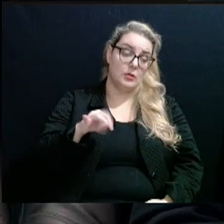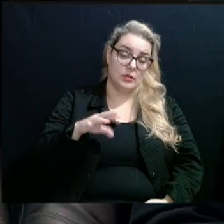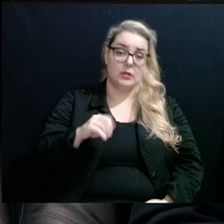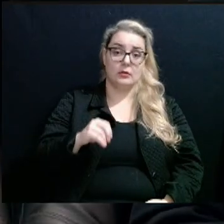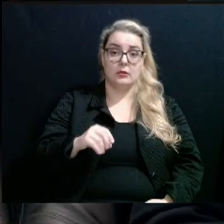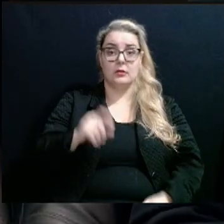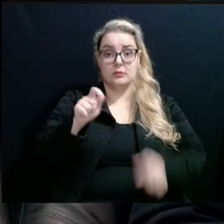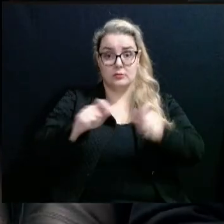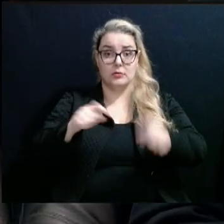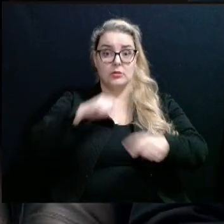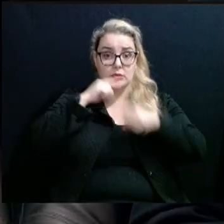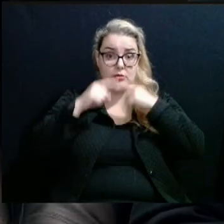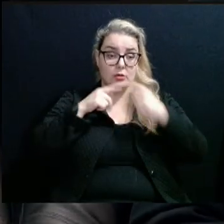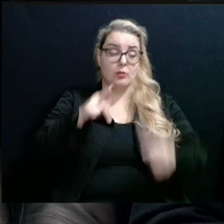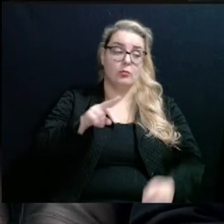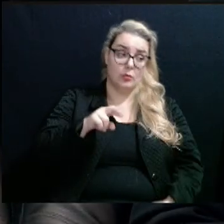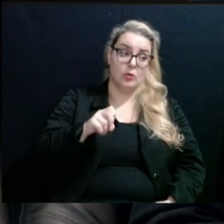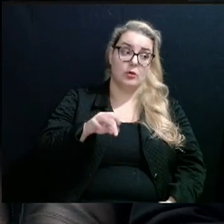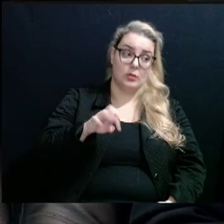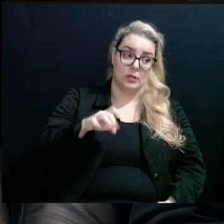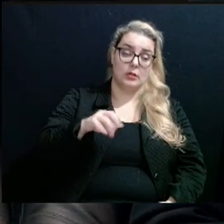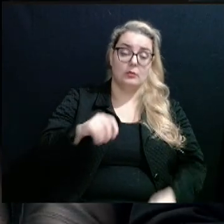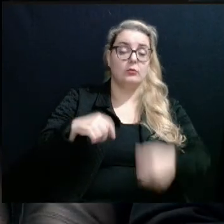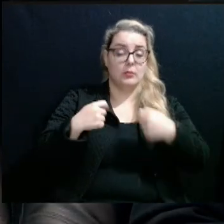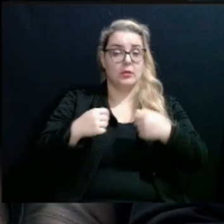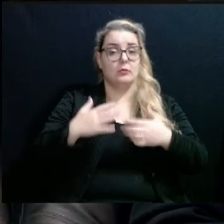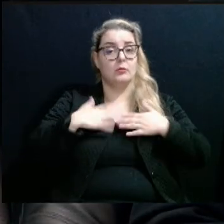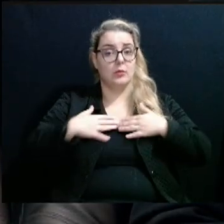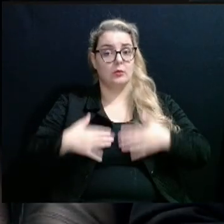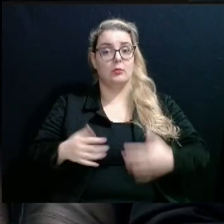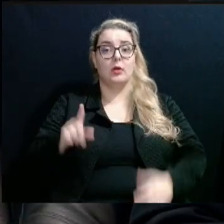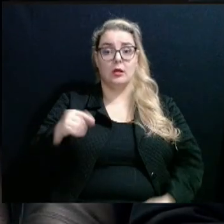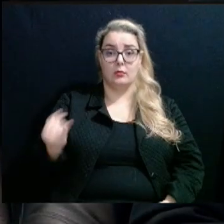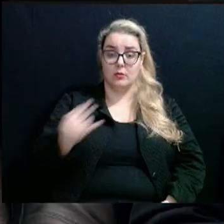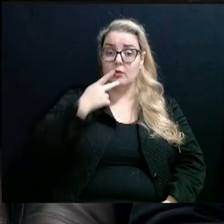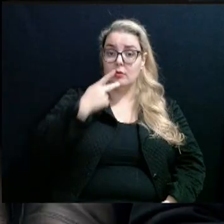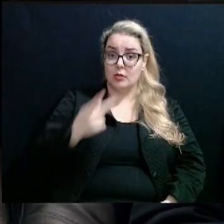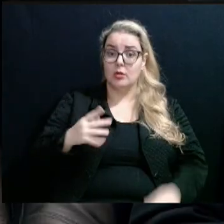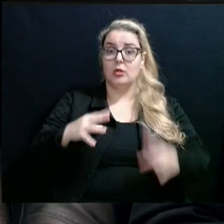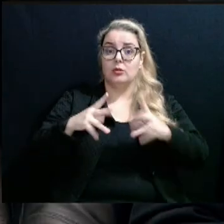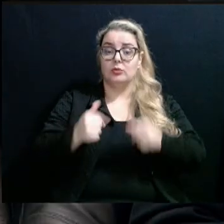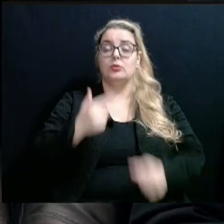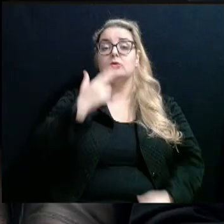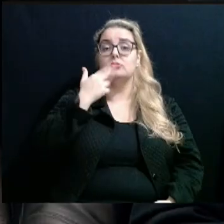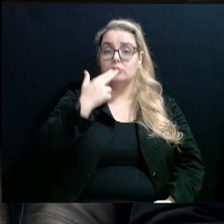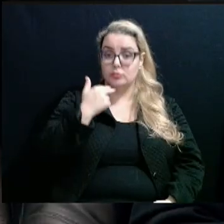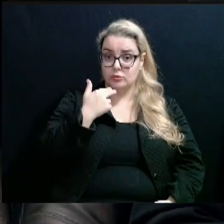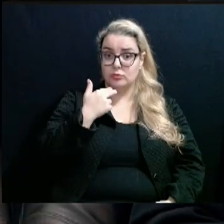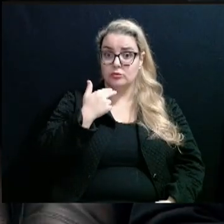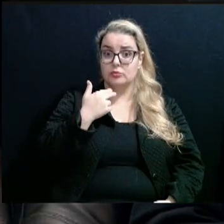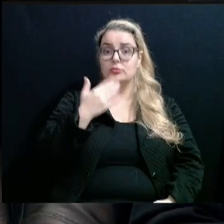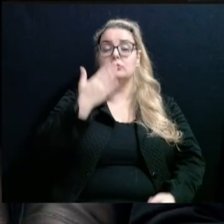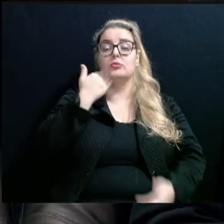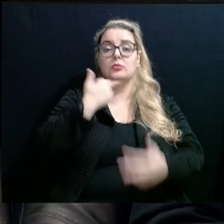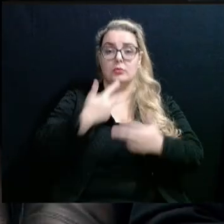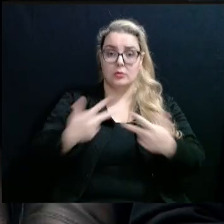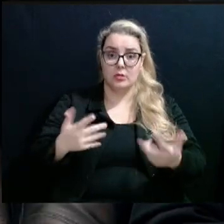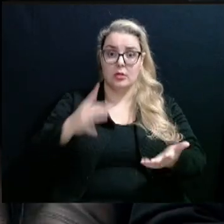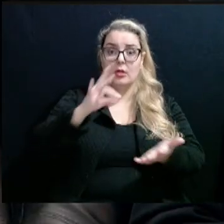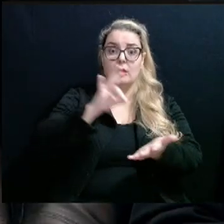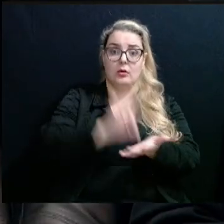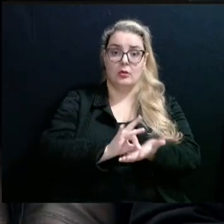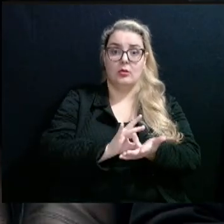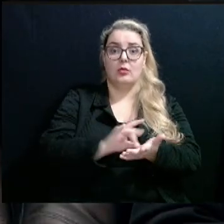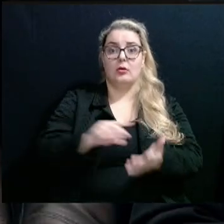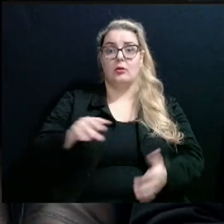precisa. Vale a pena mencionar que a gente encontra todos os nutrientes nos alimentos de origem vegetal, com exceção